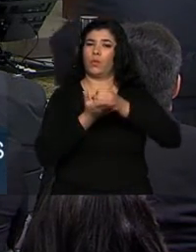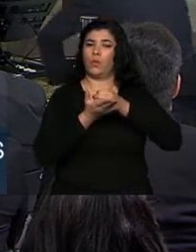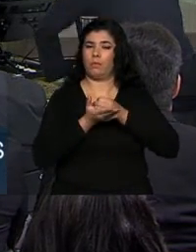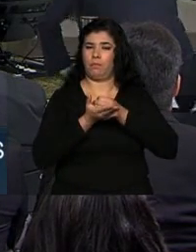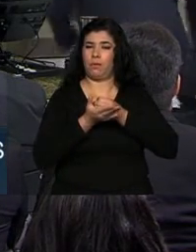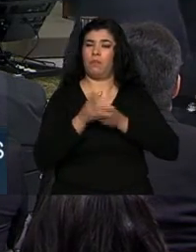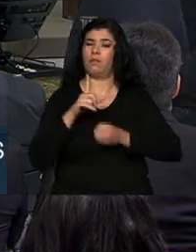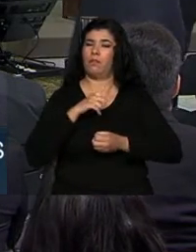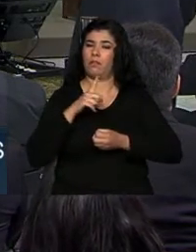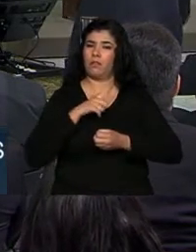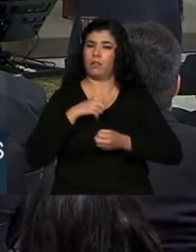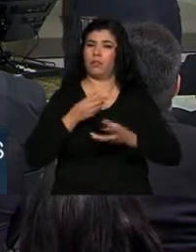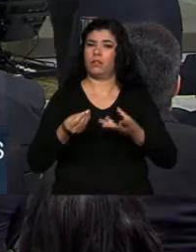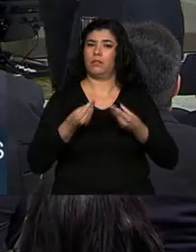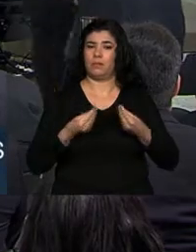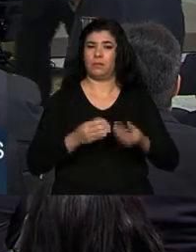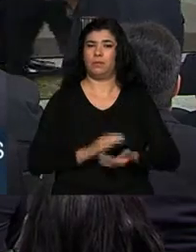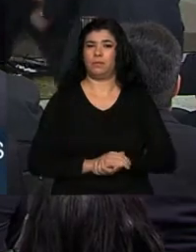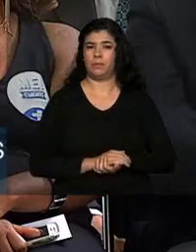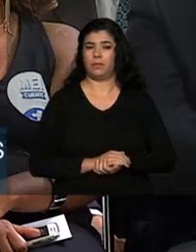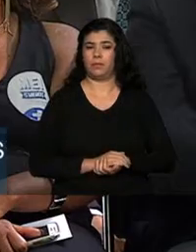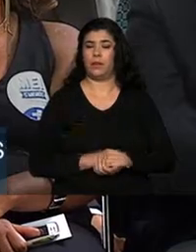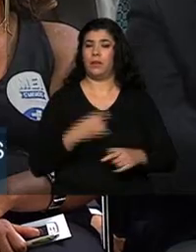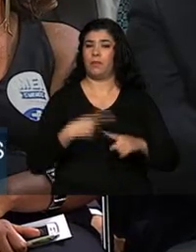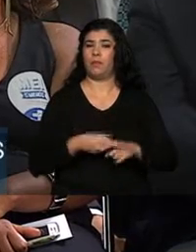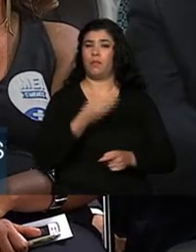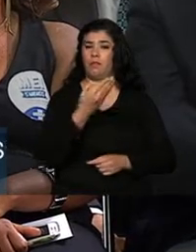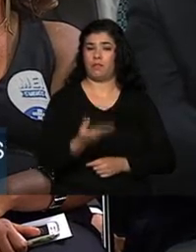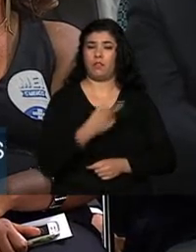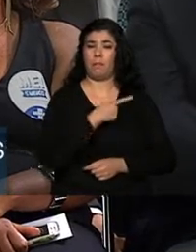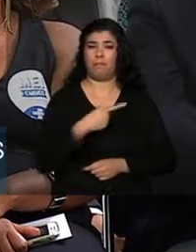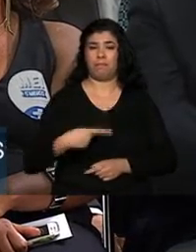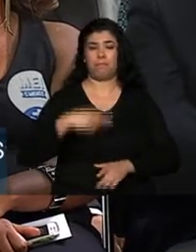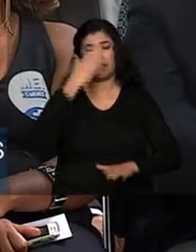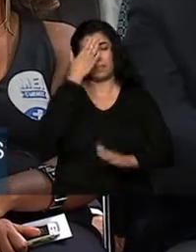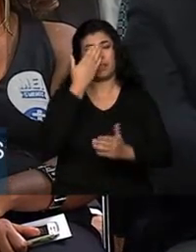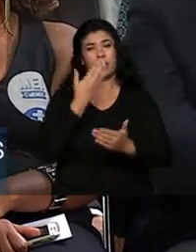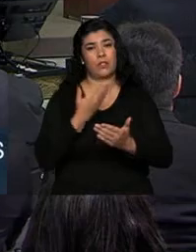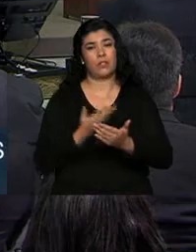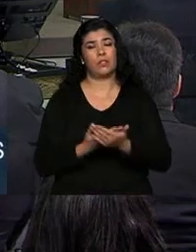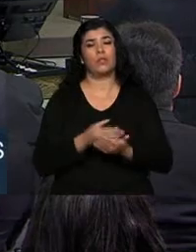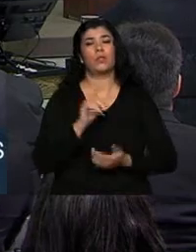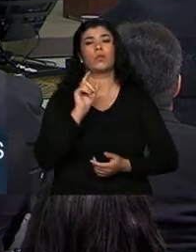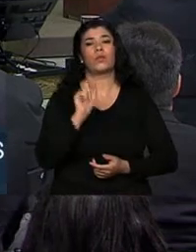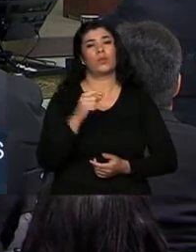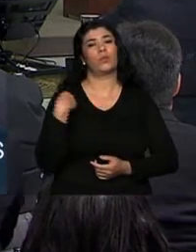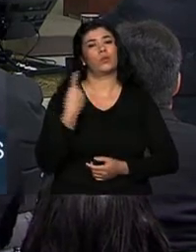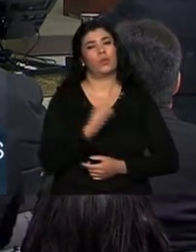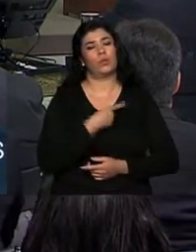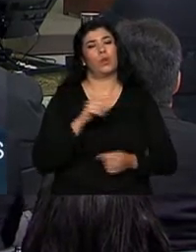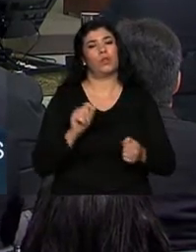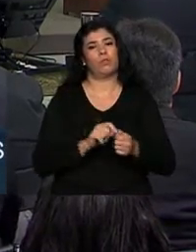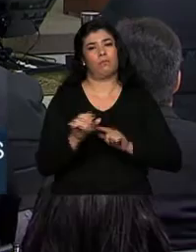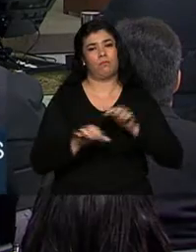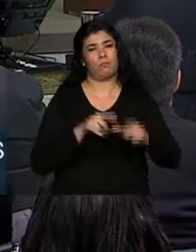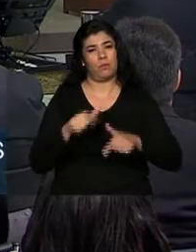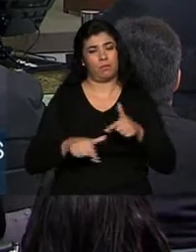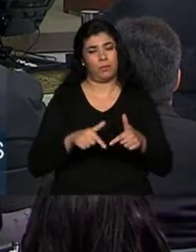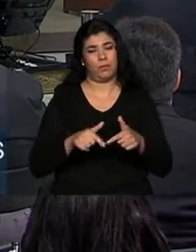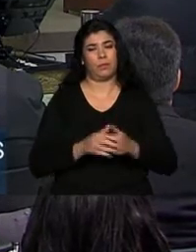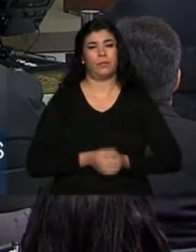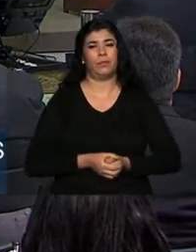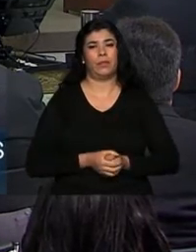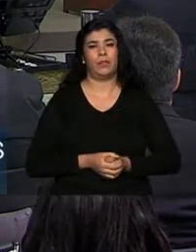que a senhora tem nos dado, porque a senhora acredita naquilo que estamos fazendo. E eu